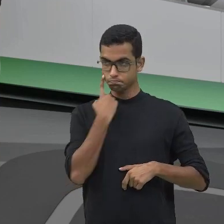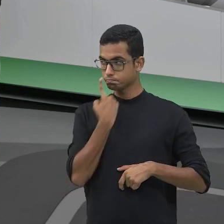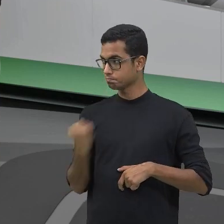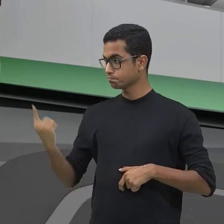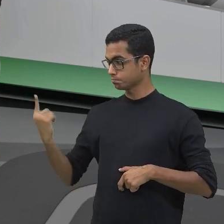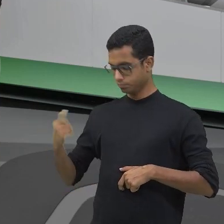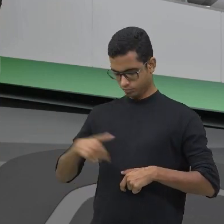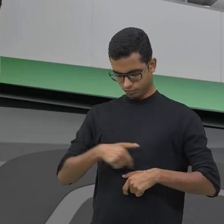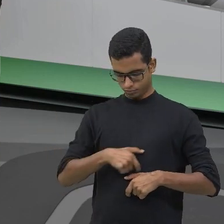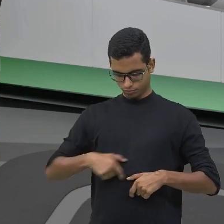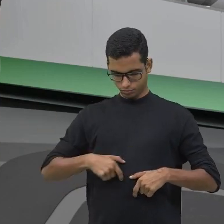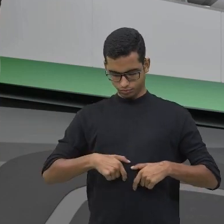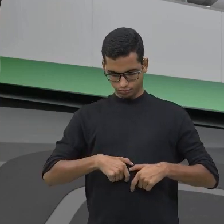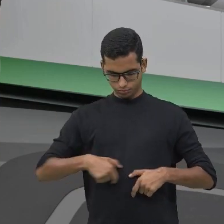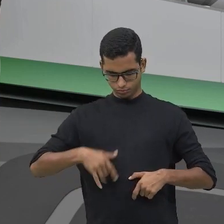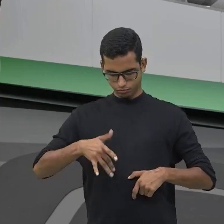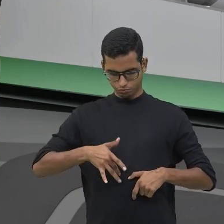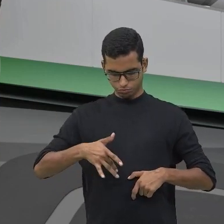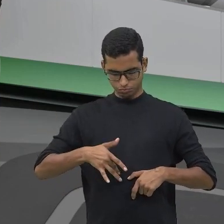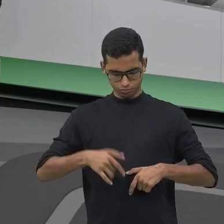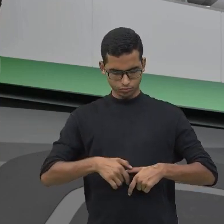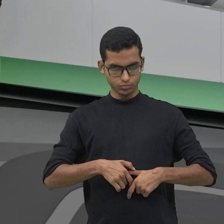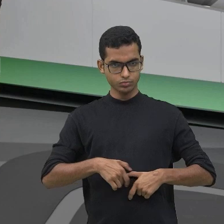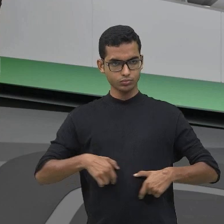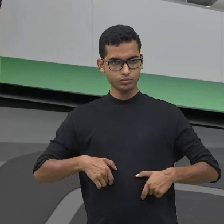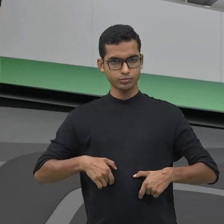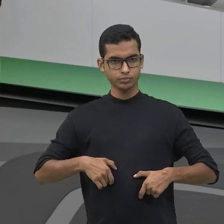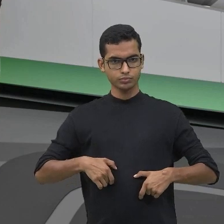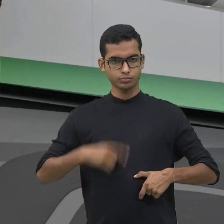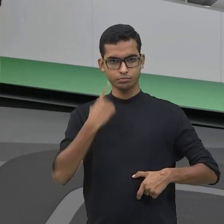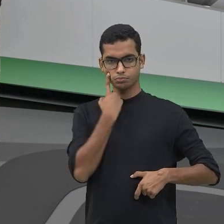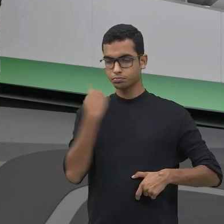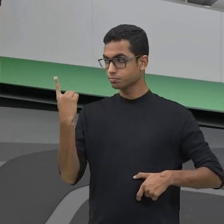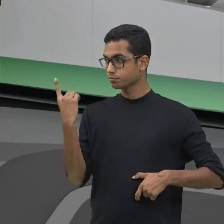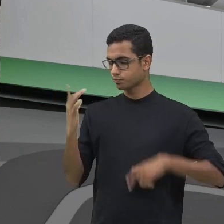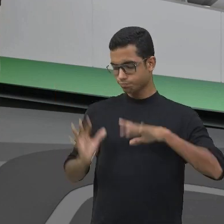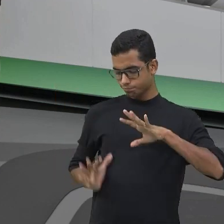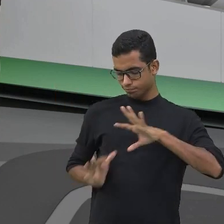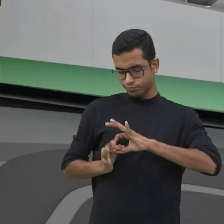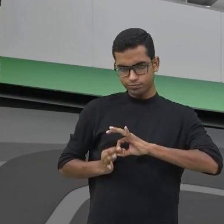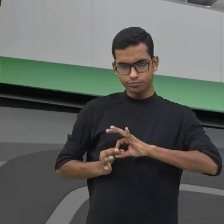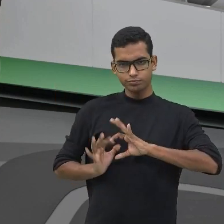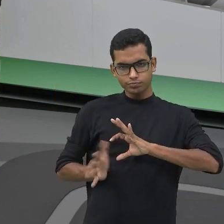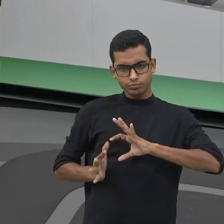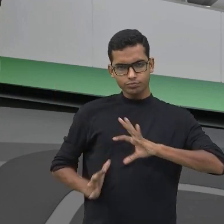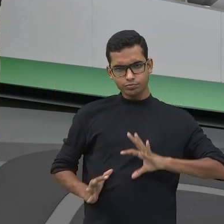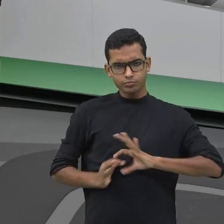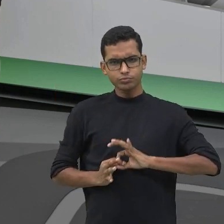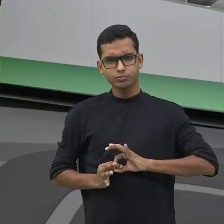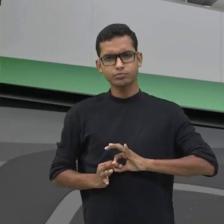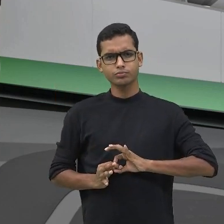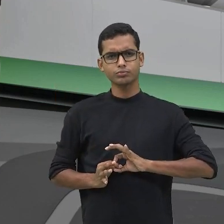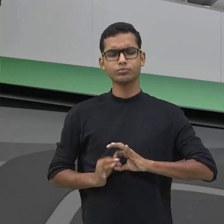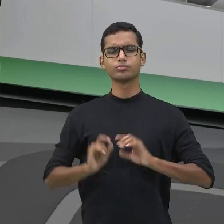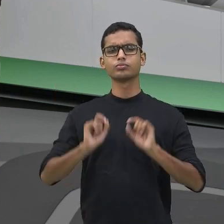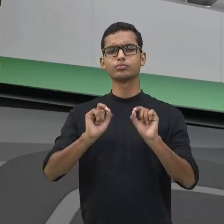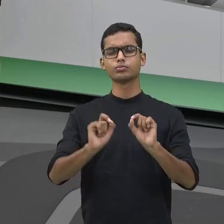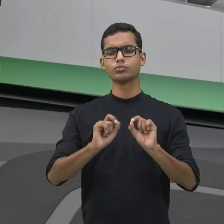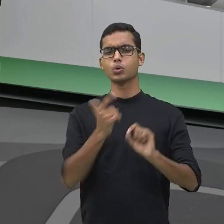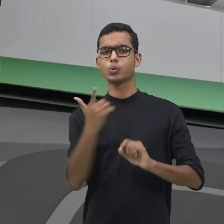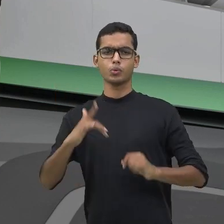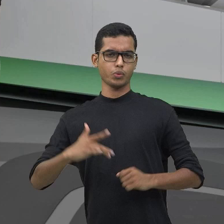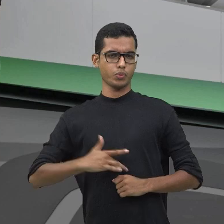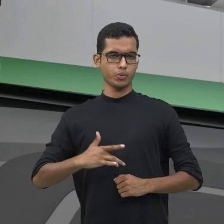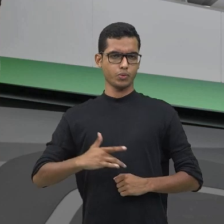aqui o estômago, né? E aí observa que o estômago já está se ligando aqui, ó. Já está se ligando a quem? Que órgão é